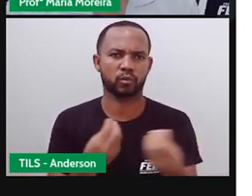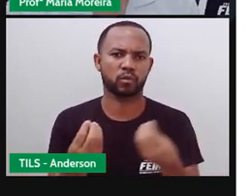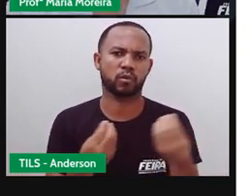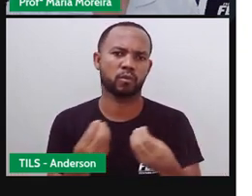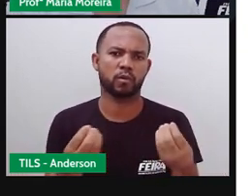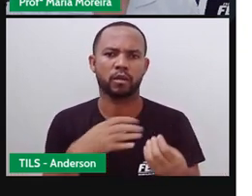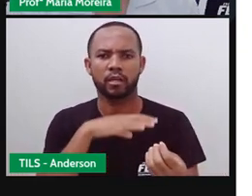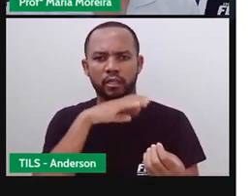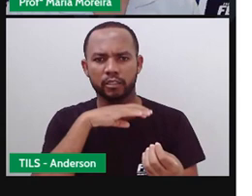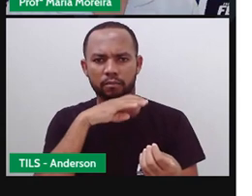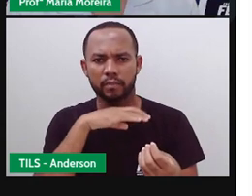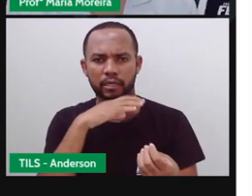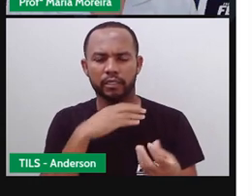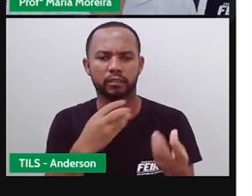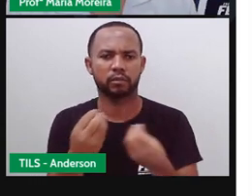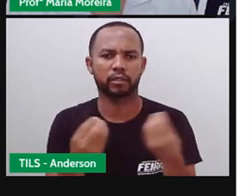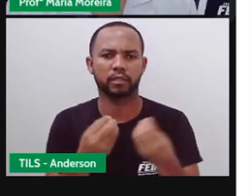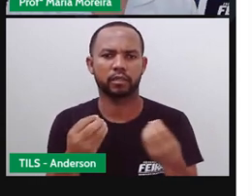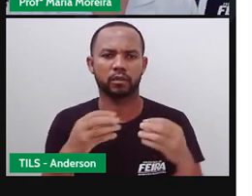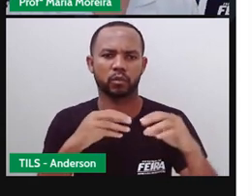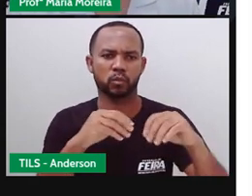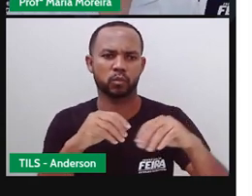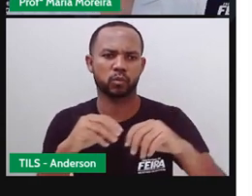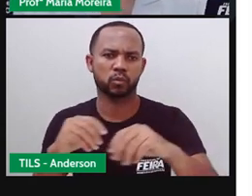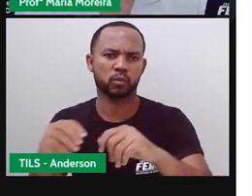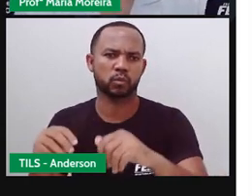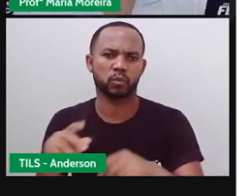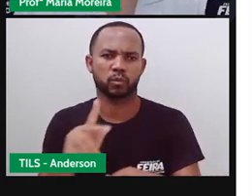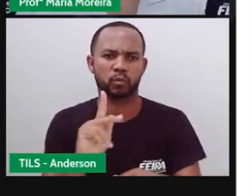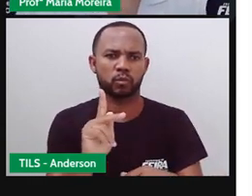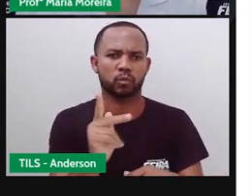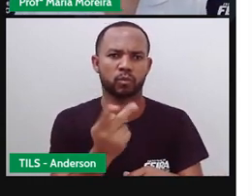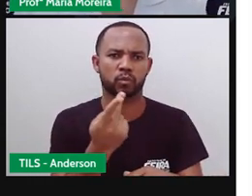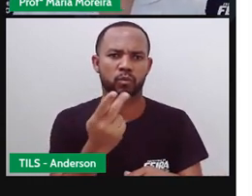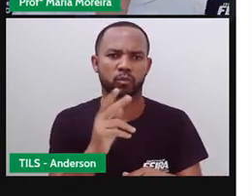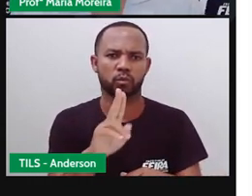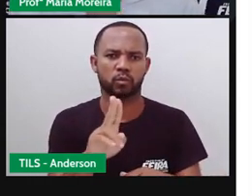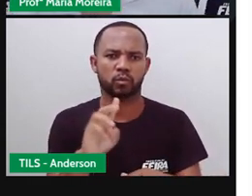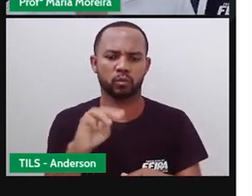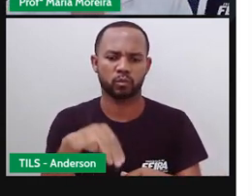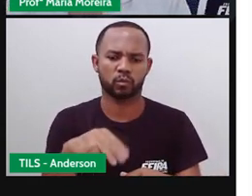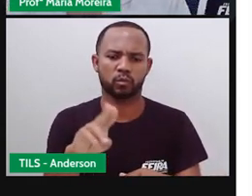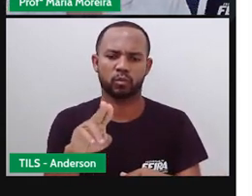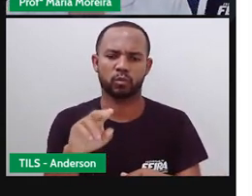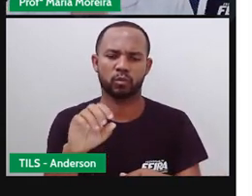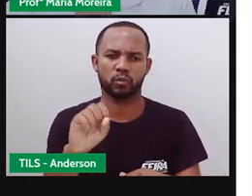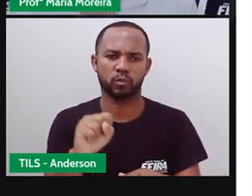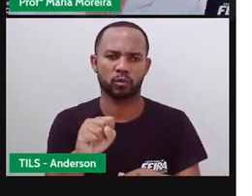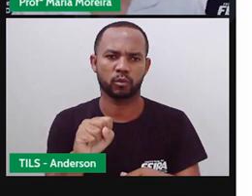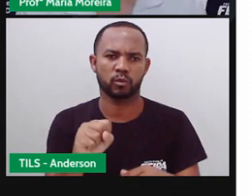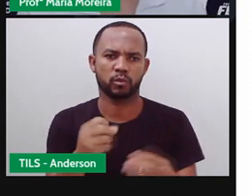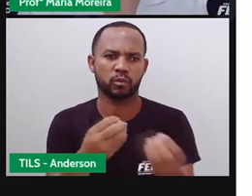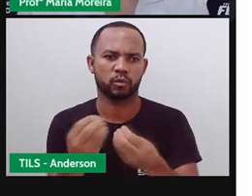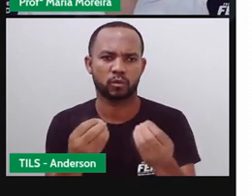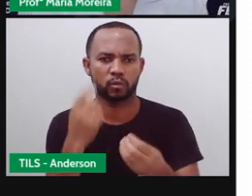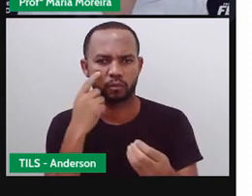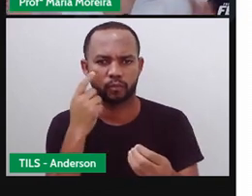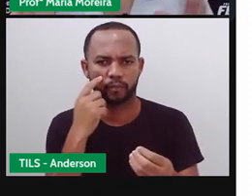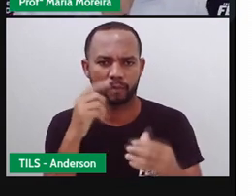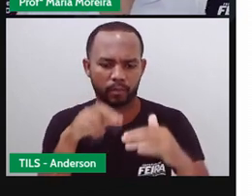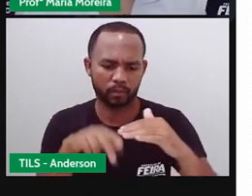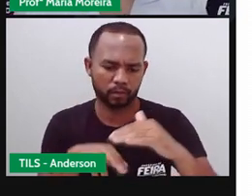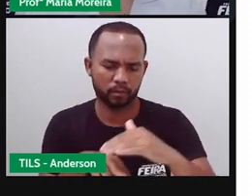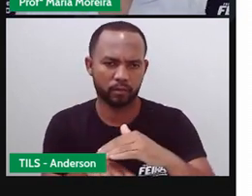e sair produz o que o húmus não é isso ela faz o cocô e vem lá né os bichinhos bactérias né